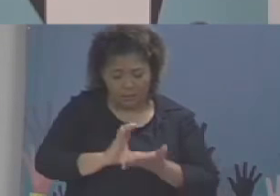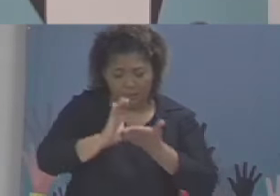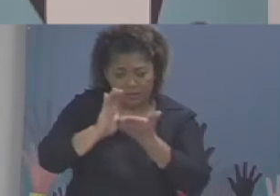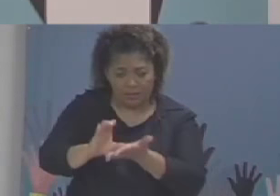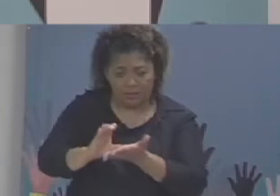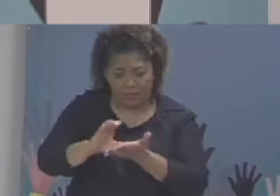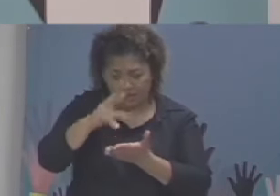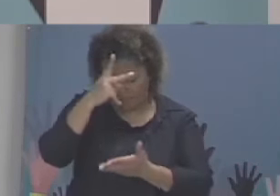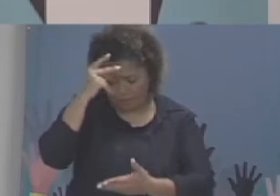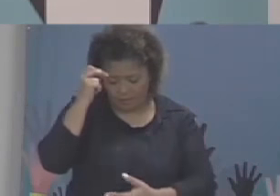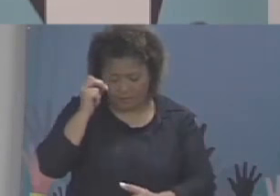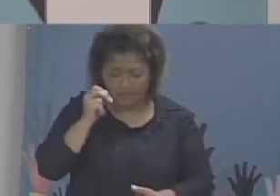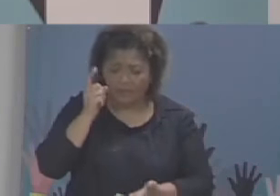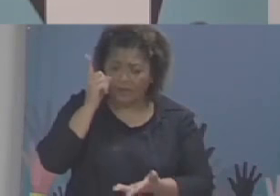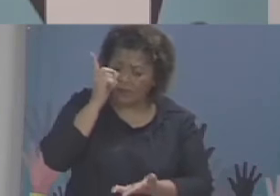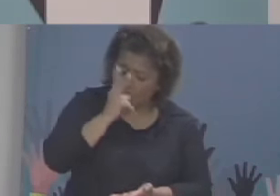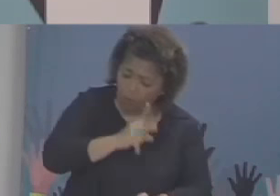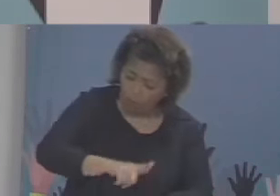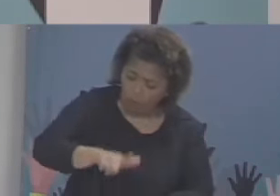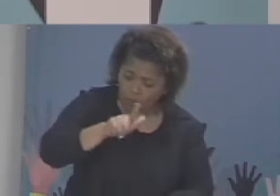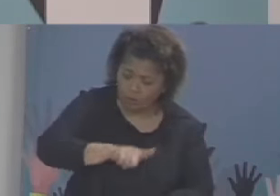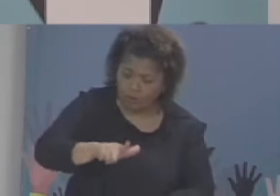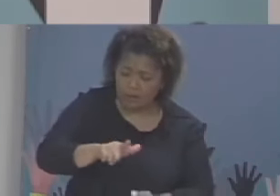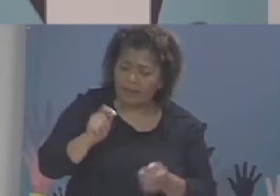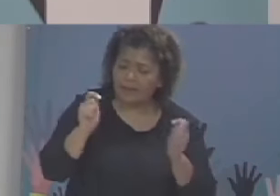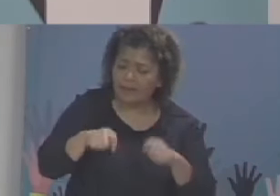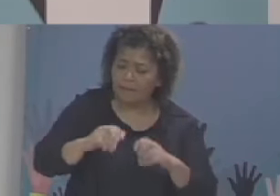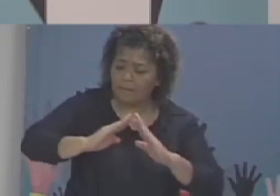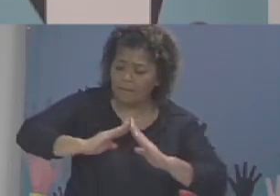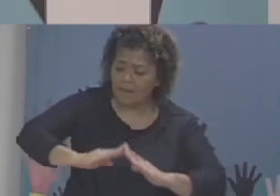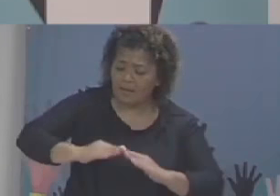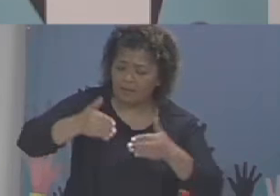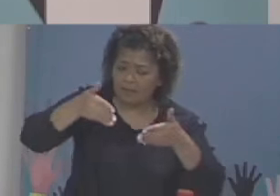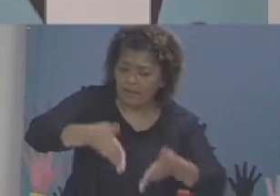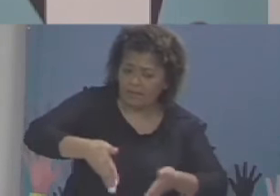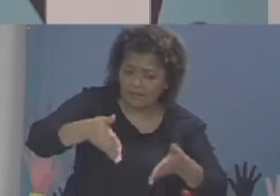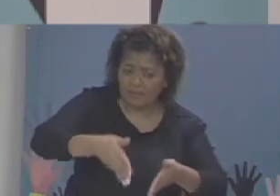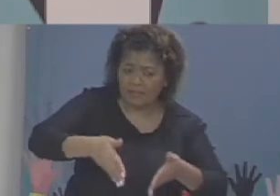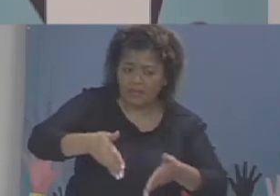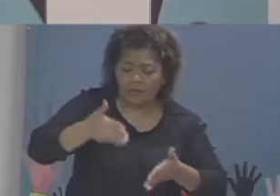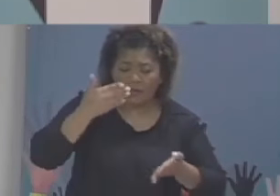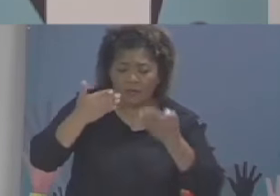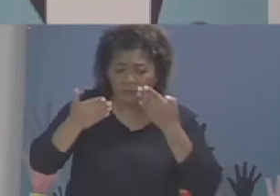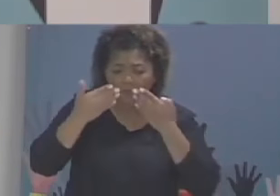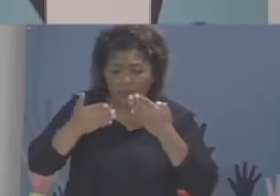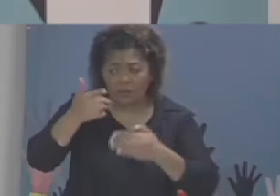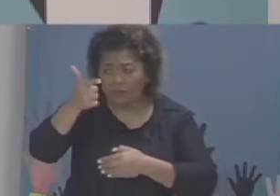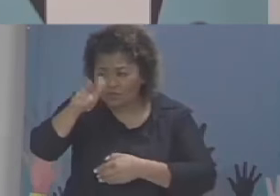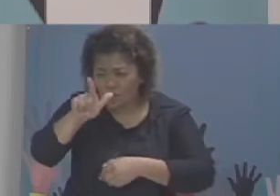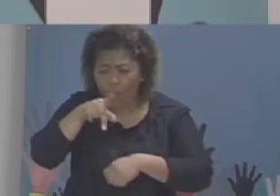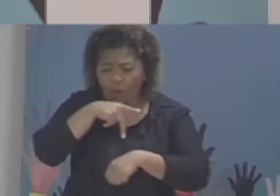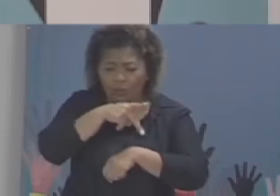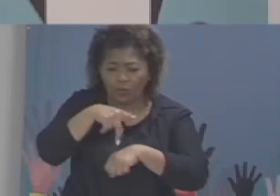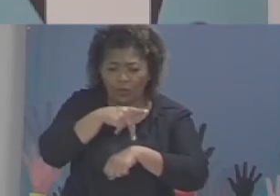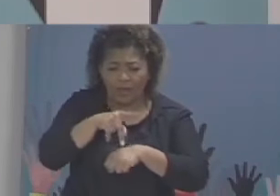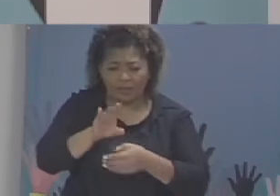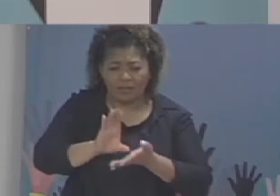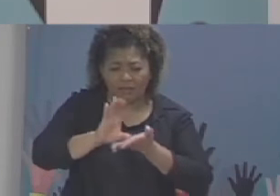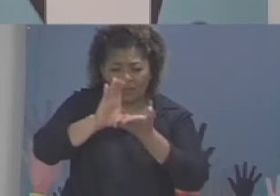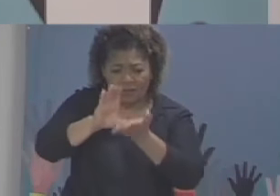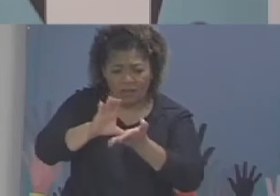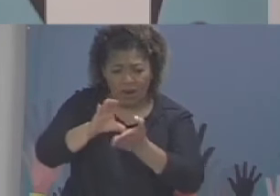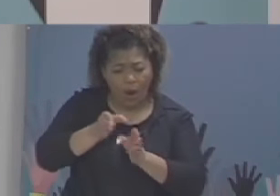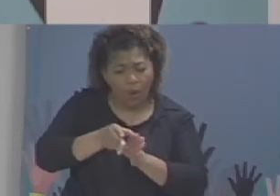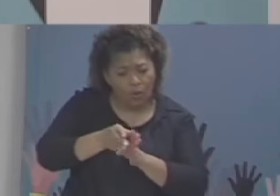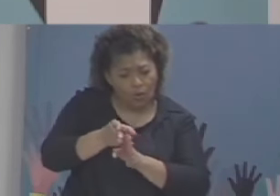a resolução que impede participação ativa de psicólogos estrangeiros no sistema Conselhos? San Ciro,